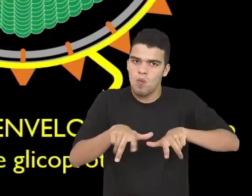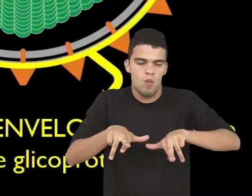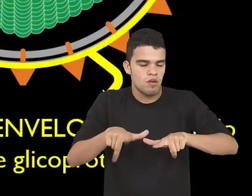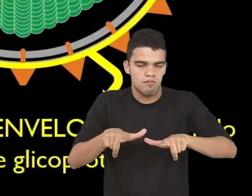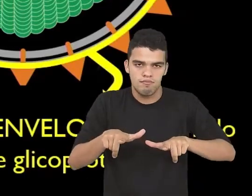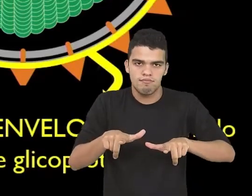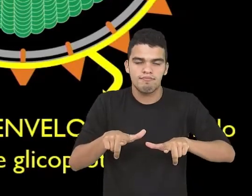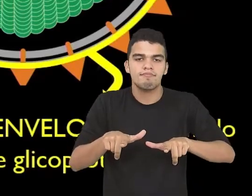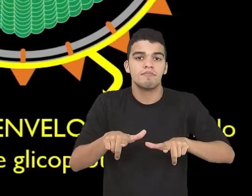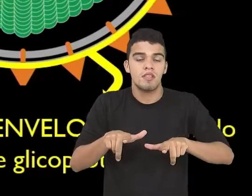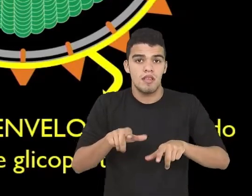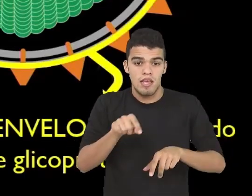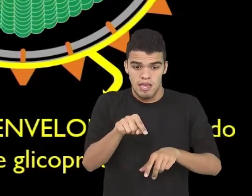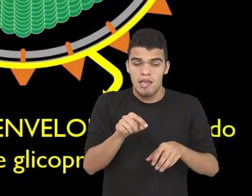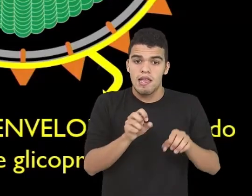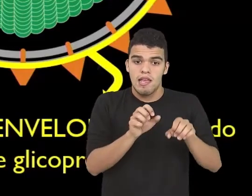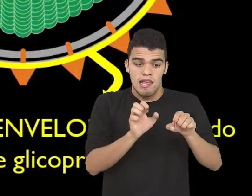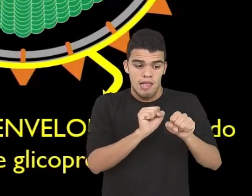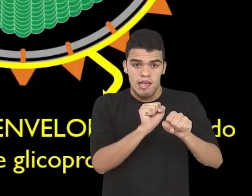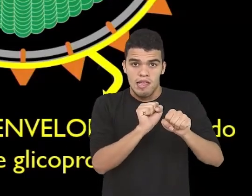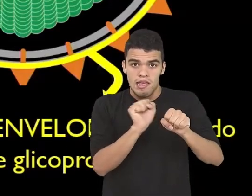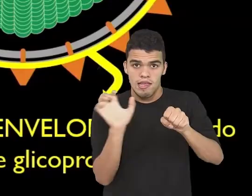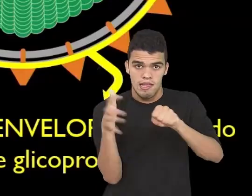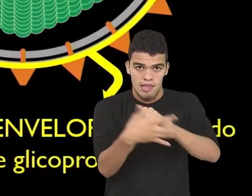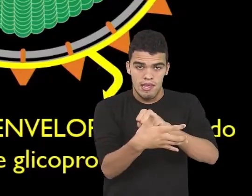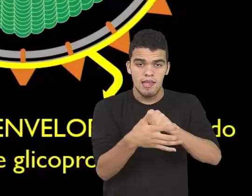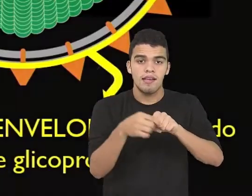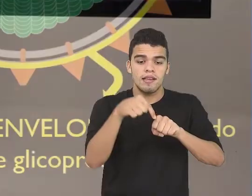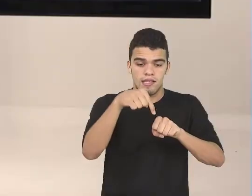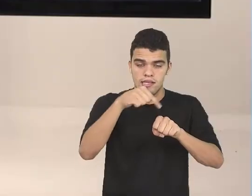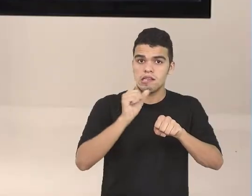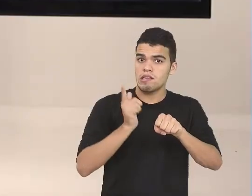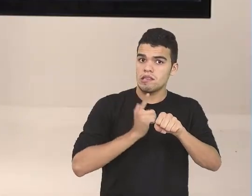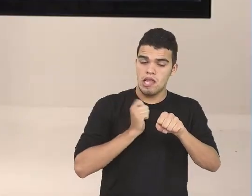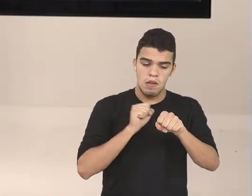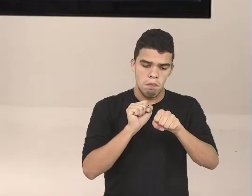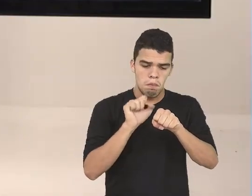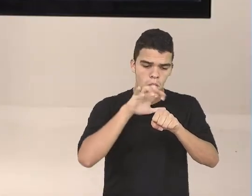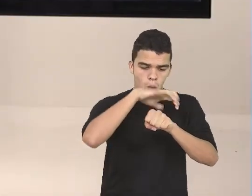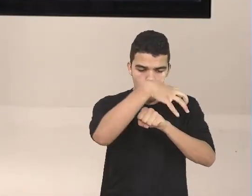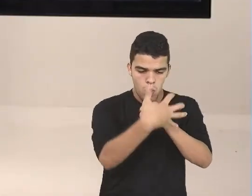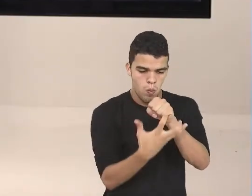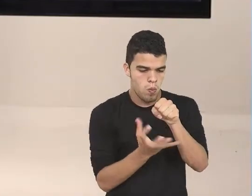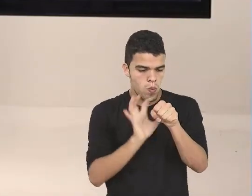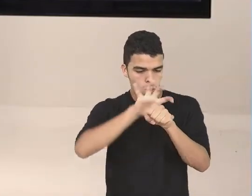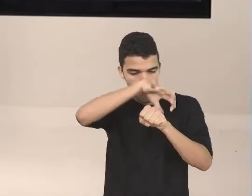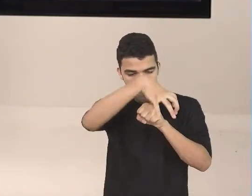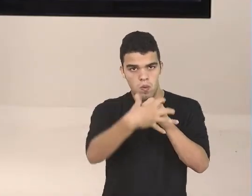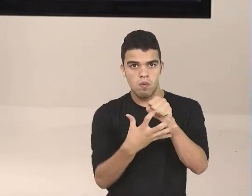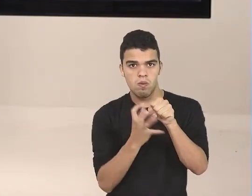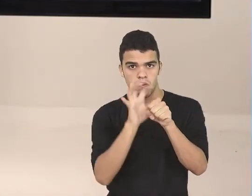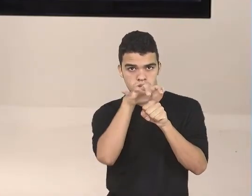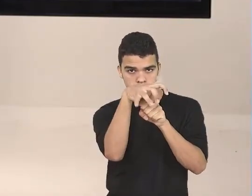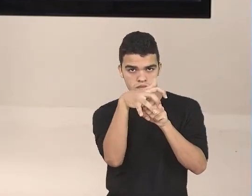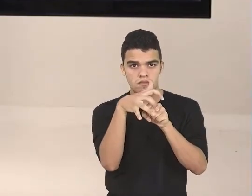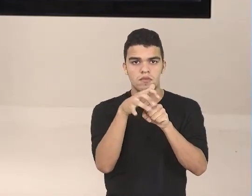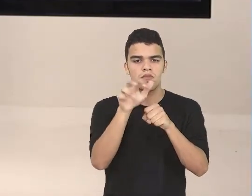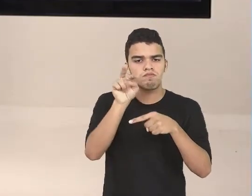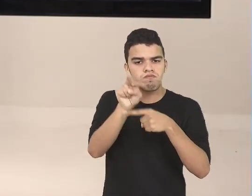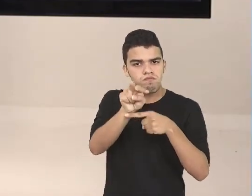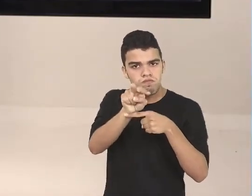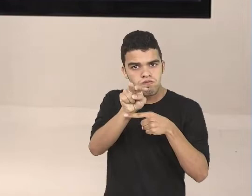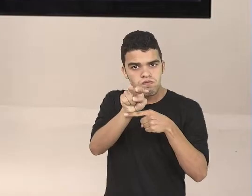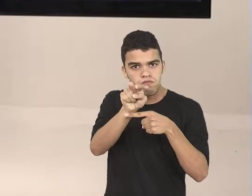tem, alguns vírus, eles têm, além dessa capinha de proteína protegendo o material genético, eles